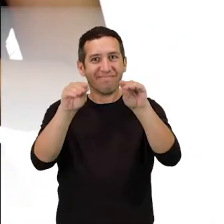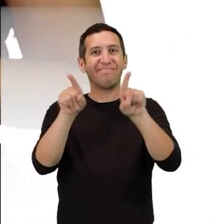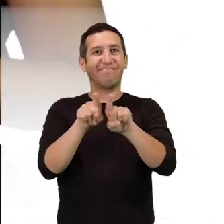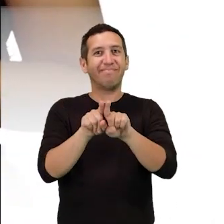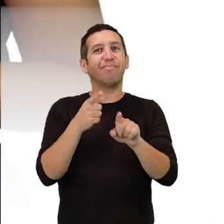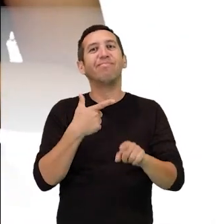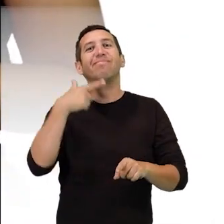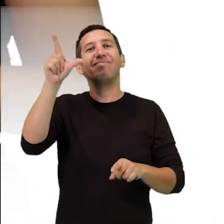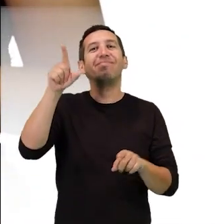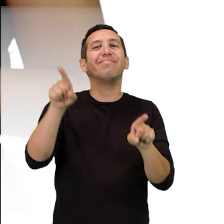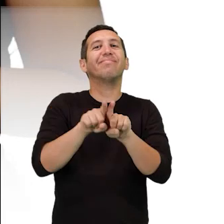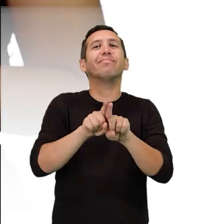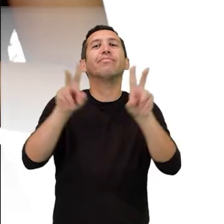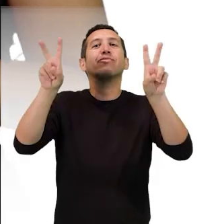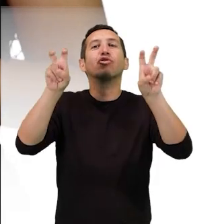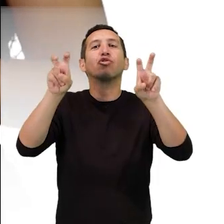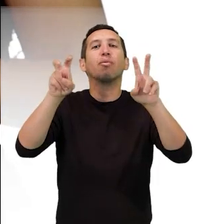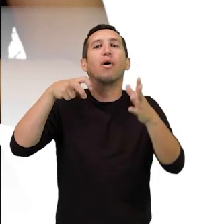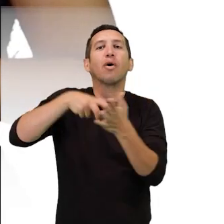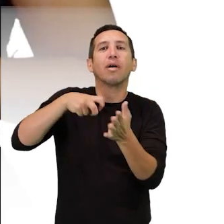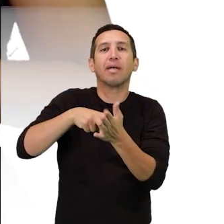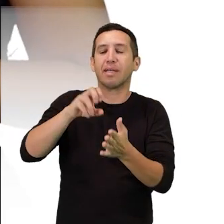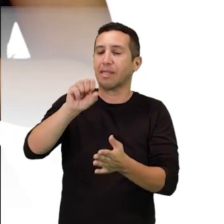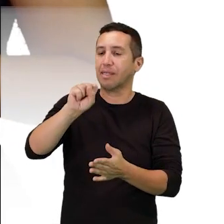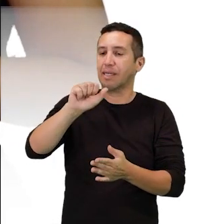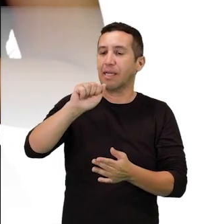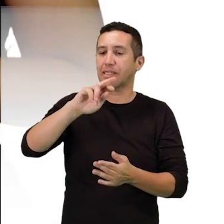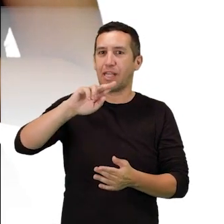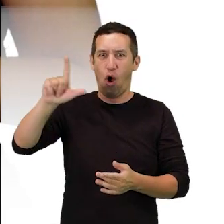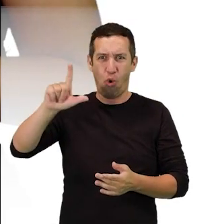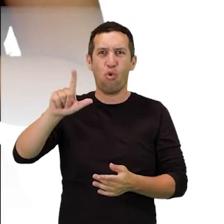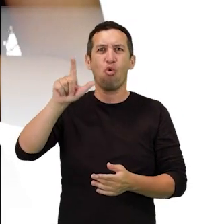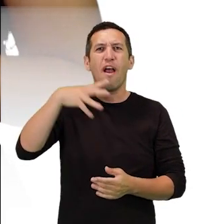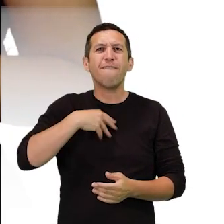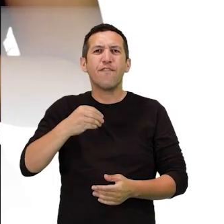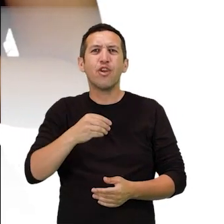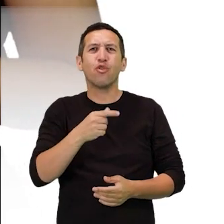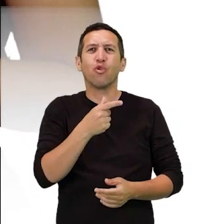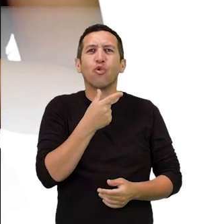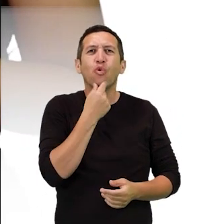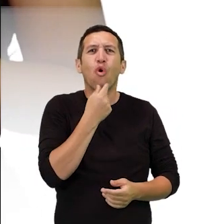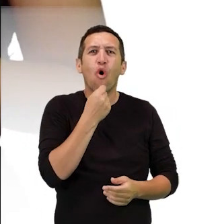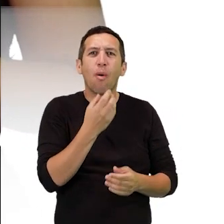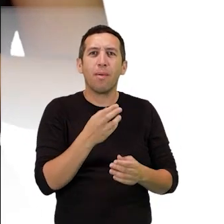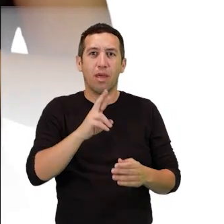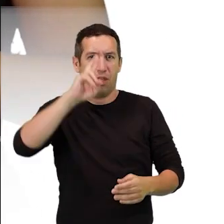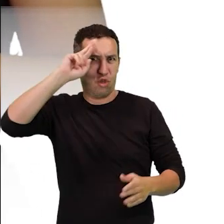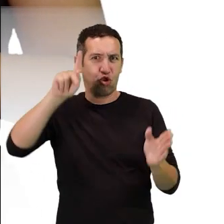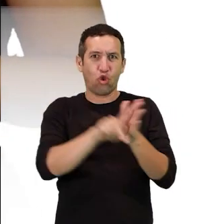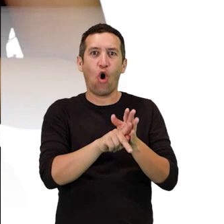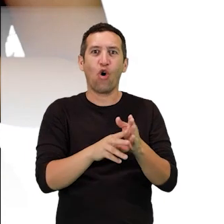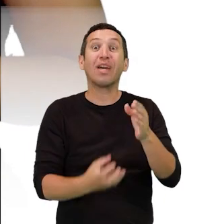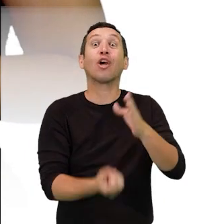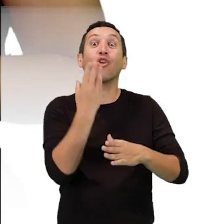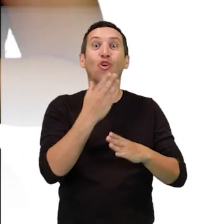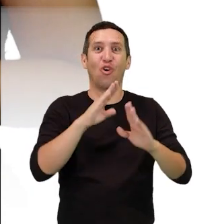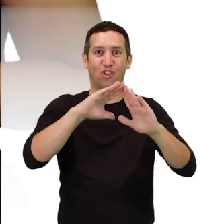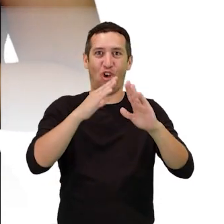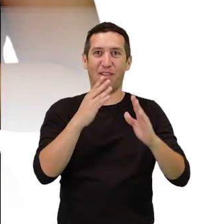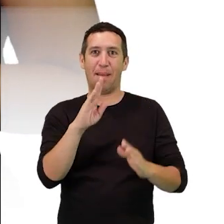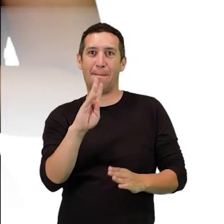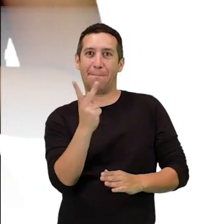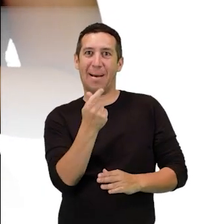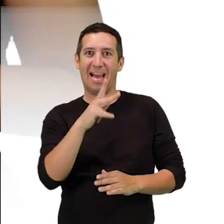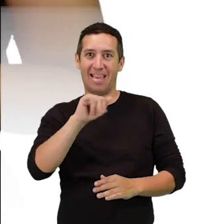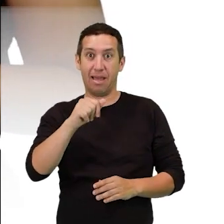tema do post recorde de likes do mês, que informa sobre a condenação de Saul Klein, filho do fundador das Casas Bahia. O empresário foi condenado pela